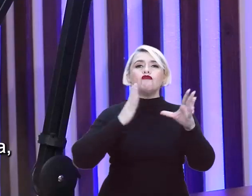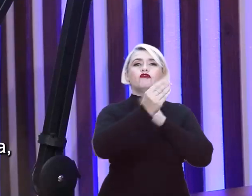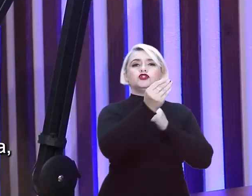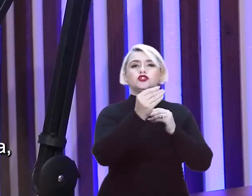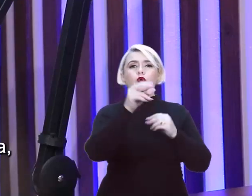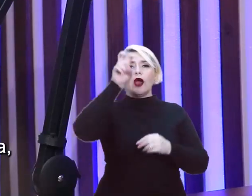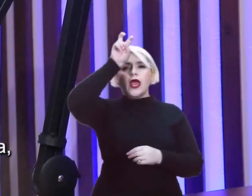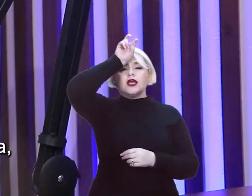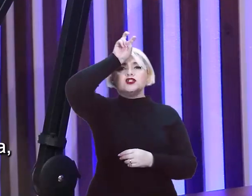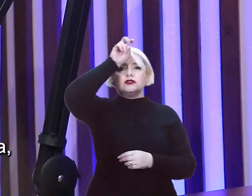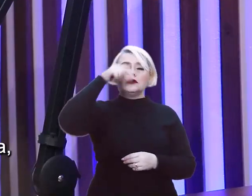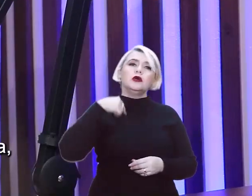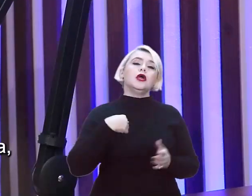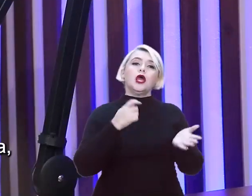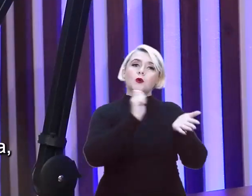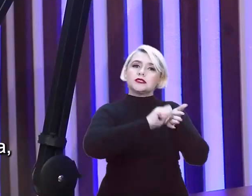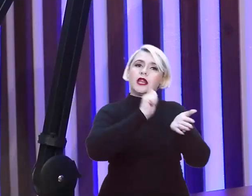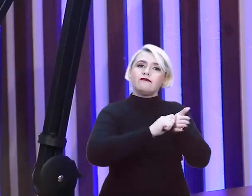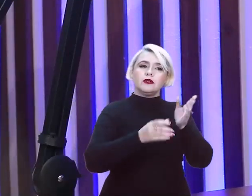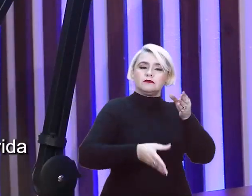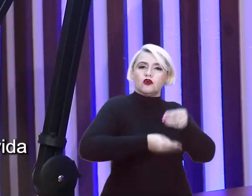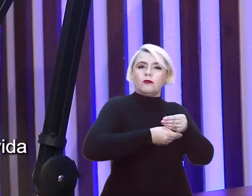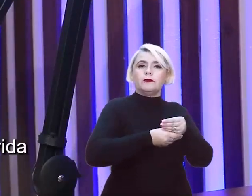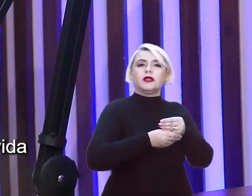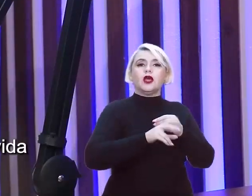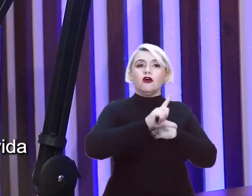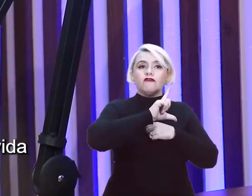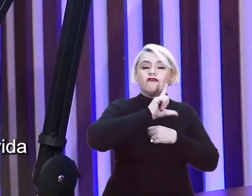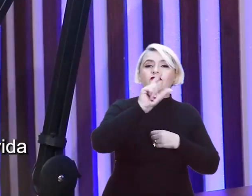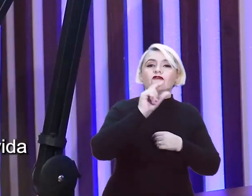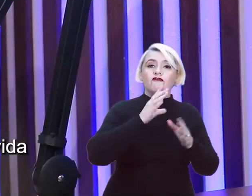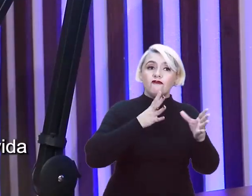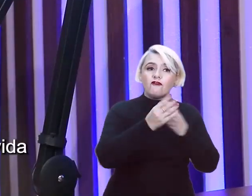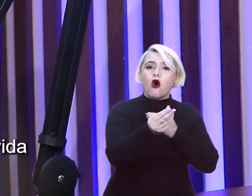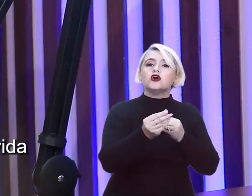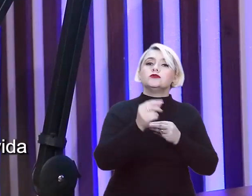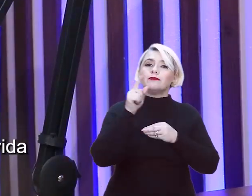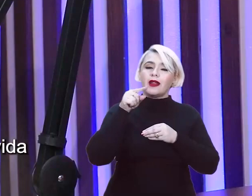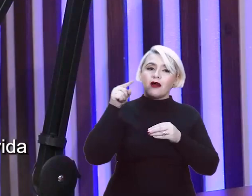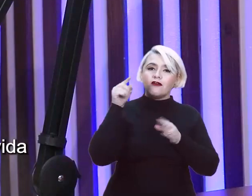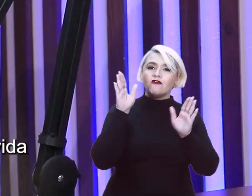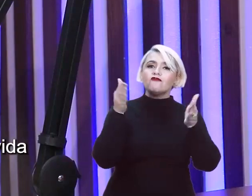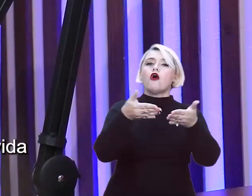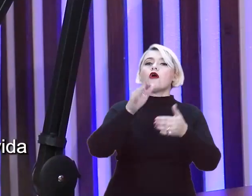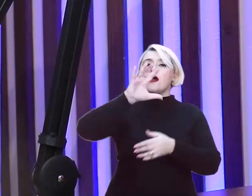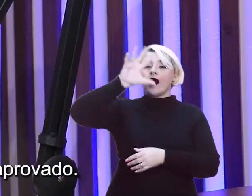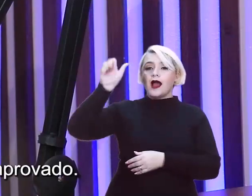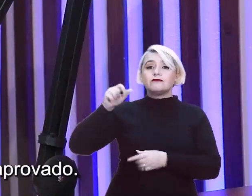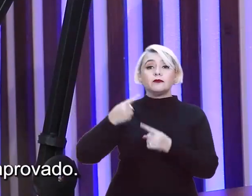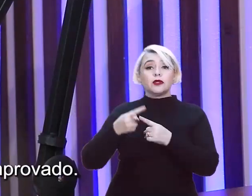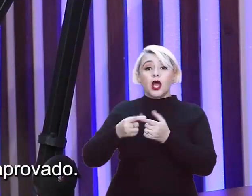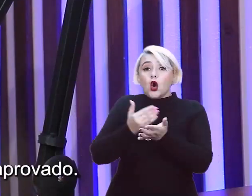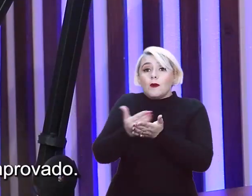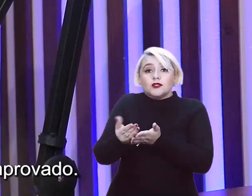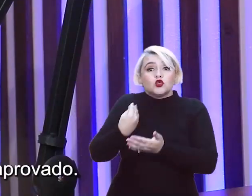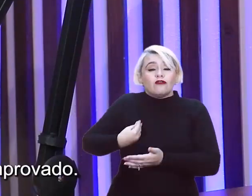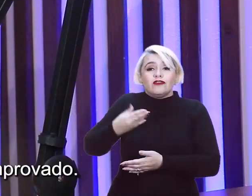minha Bíblia escrevi, foge para a África. Porque a África é o centro da vida, é o berço da vida.